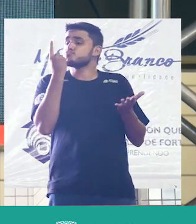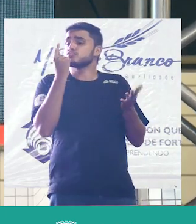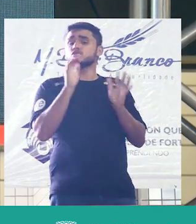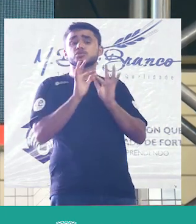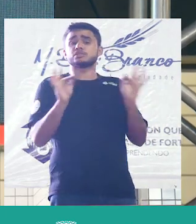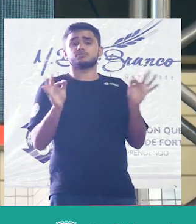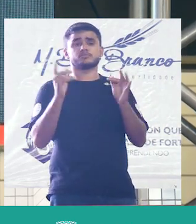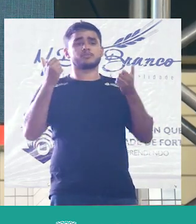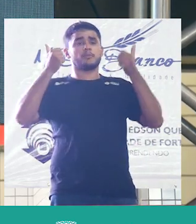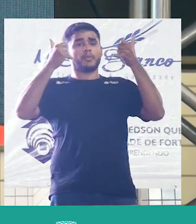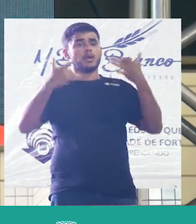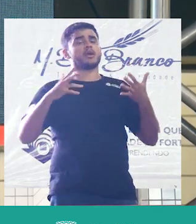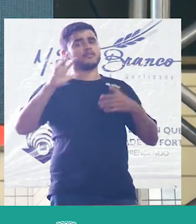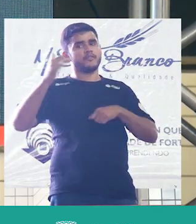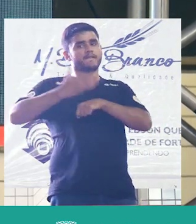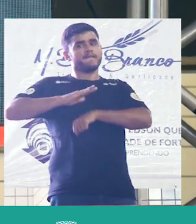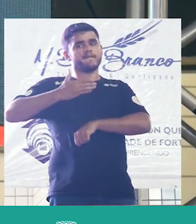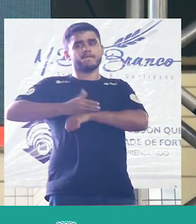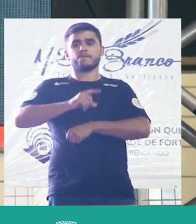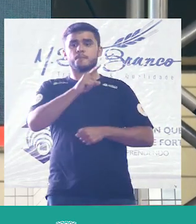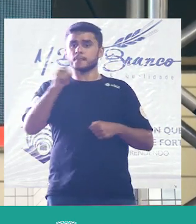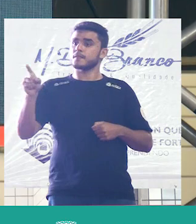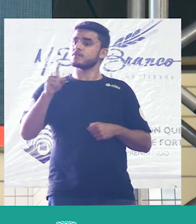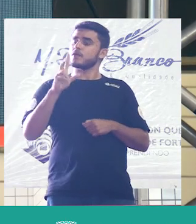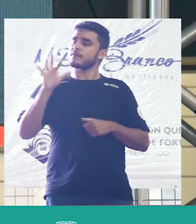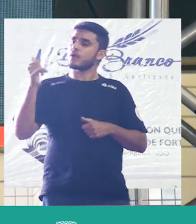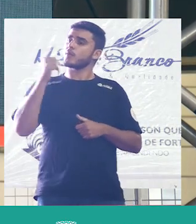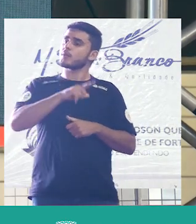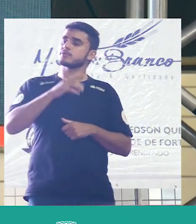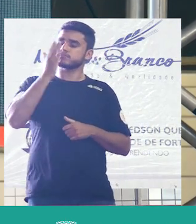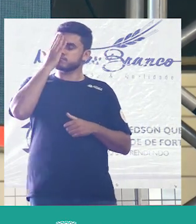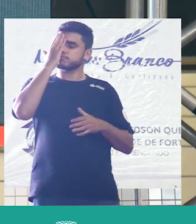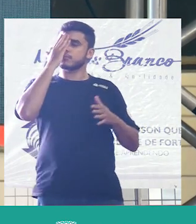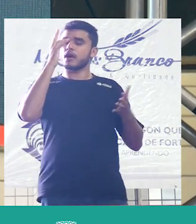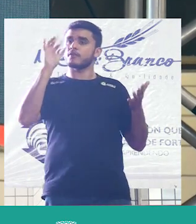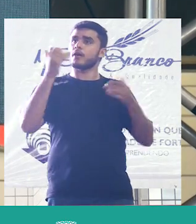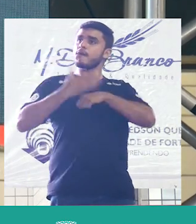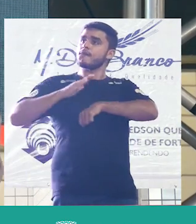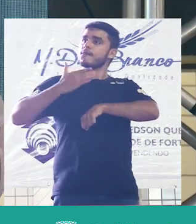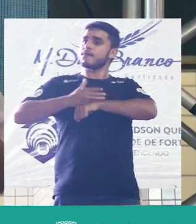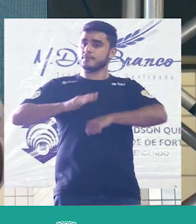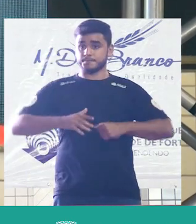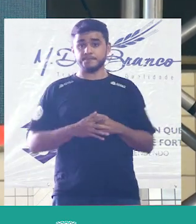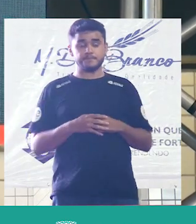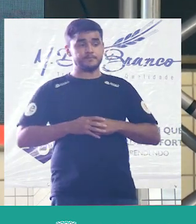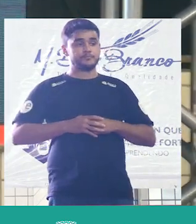vou fazer mais, para ver se a gente, com a repetição, adquire prática nesse assunto.